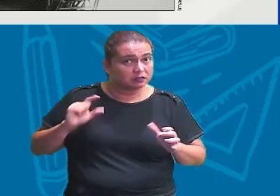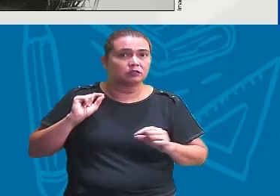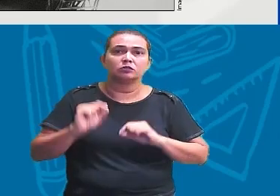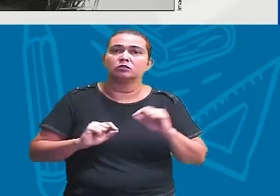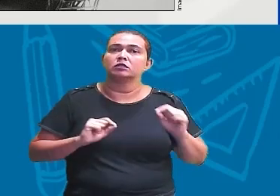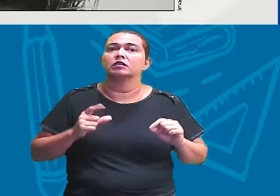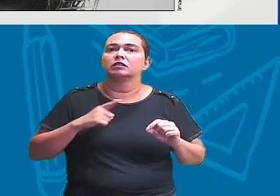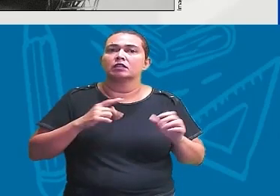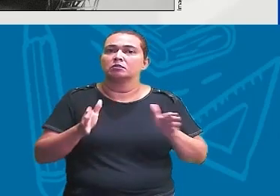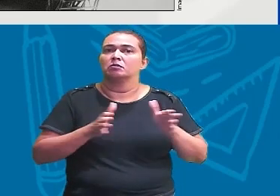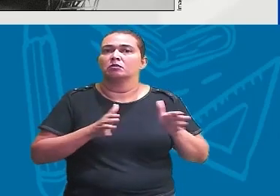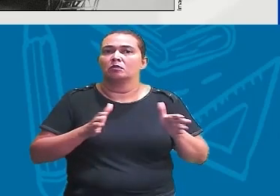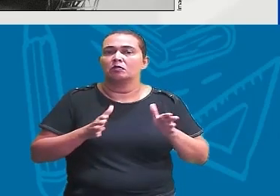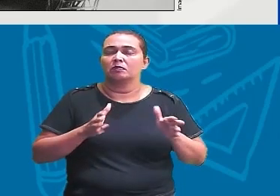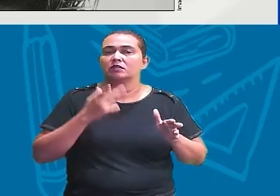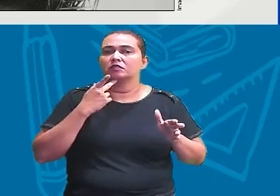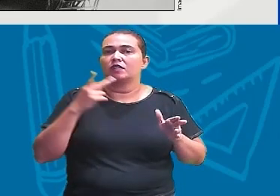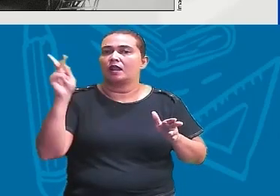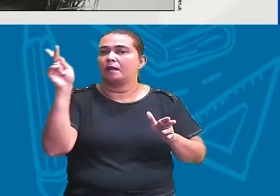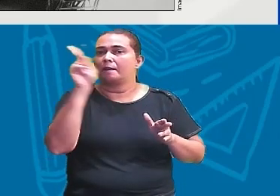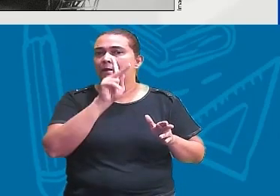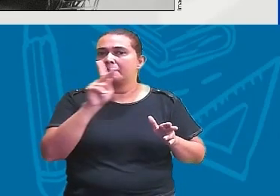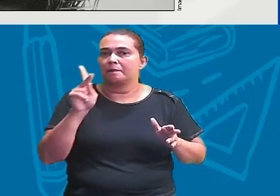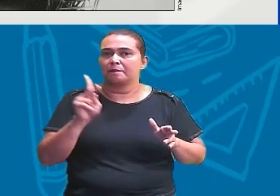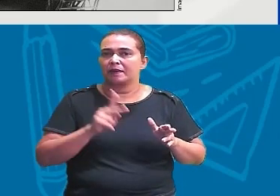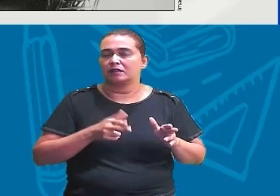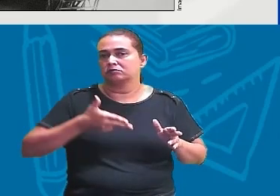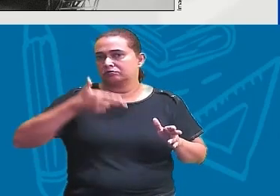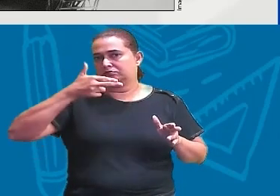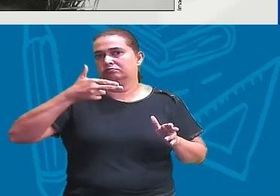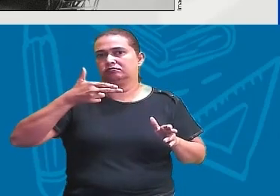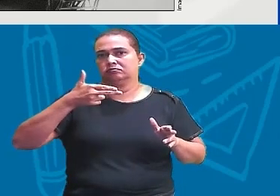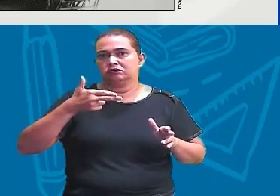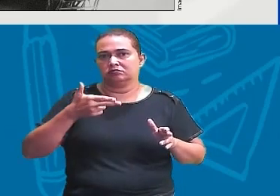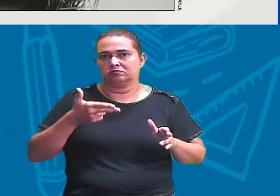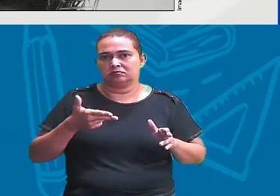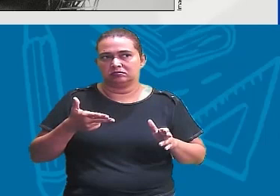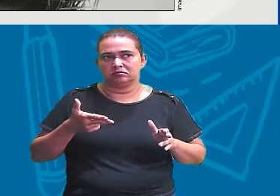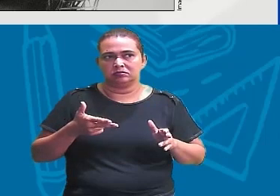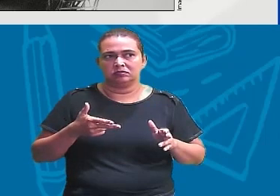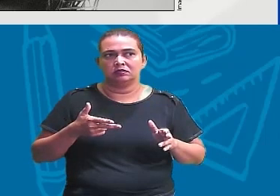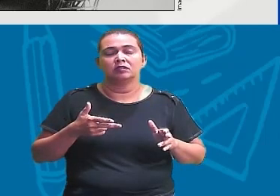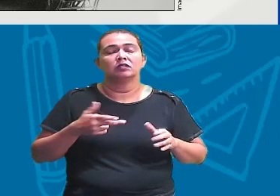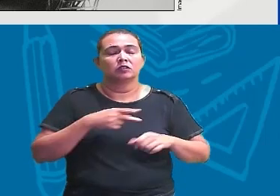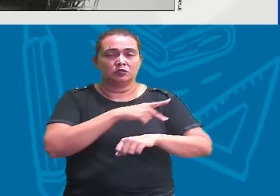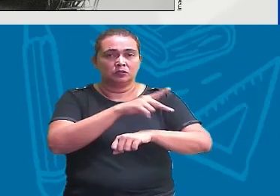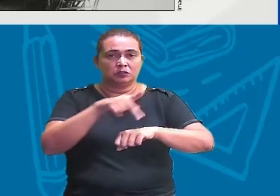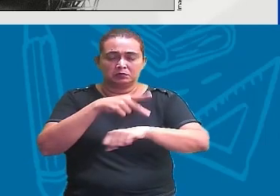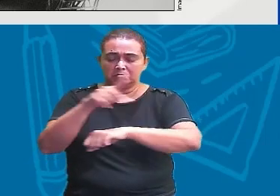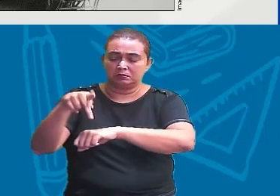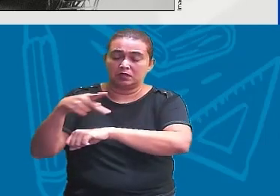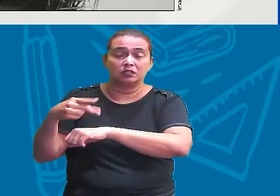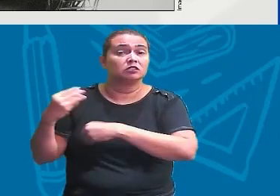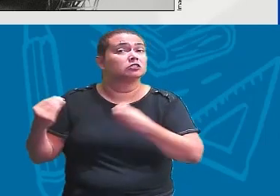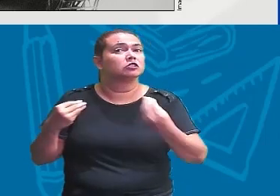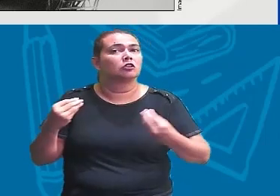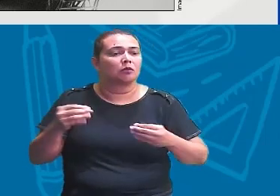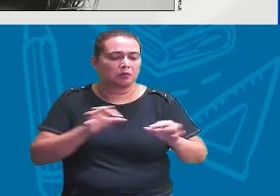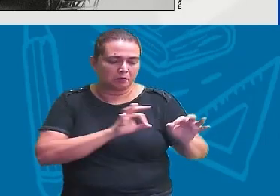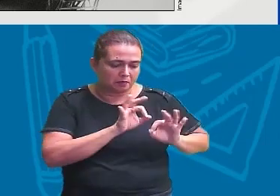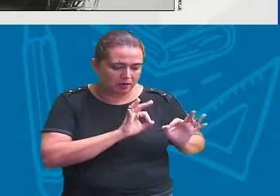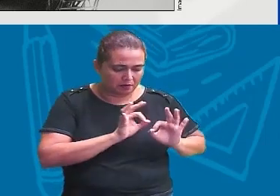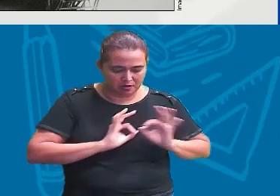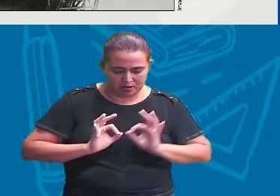de paz armada. O que isso quer dizer? Era um momento de paz, mas que os países já estavam começando